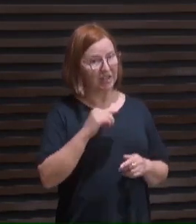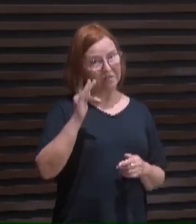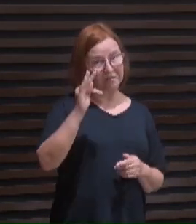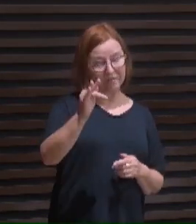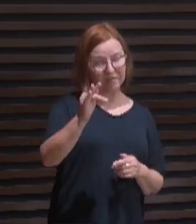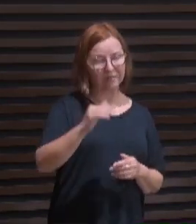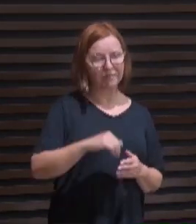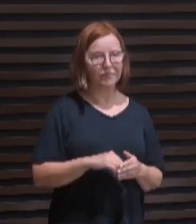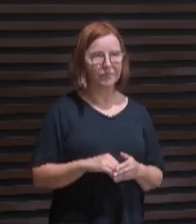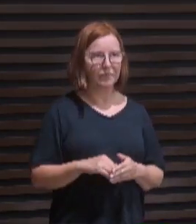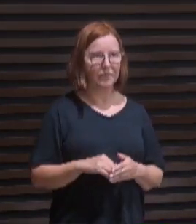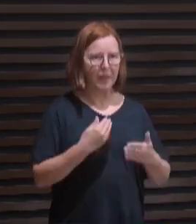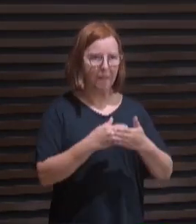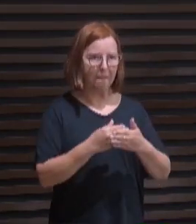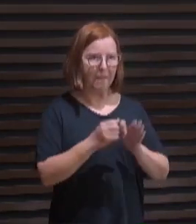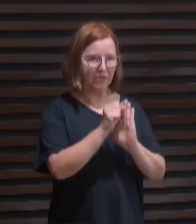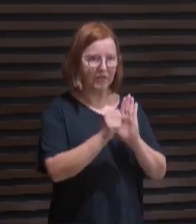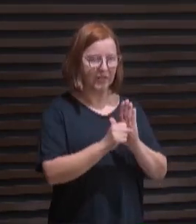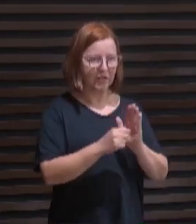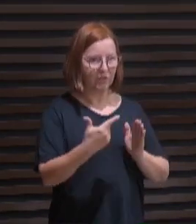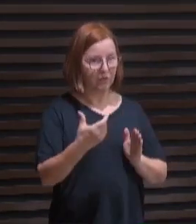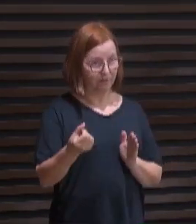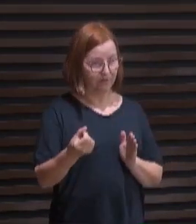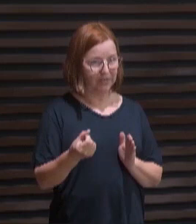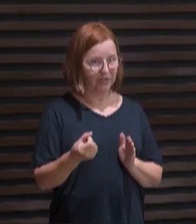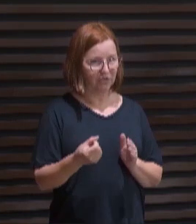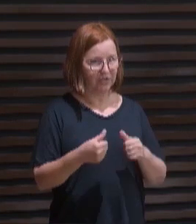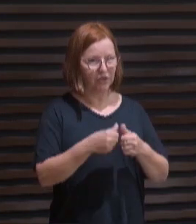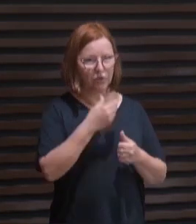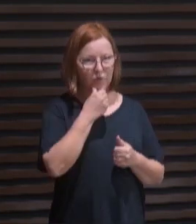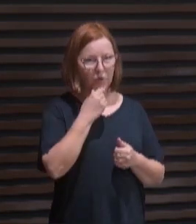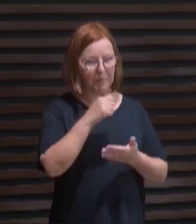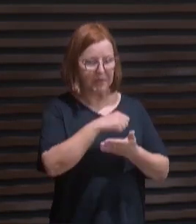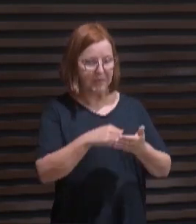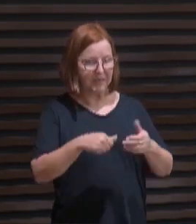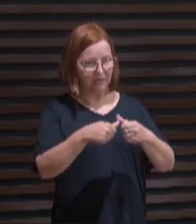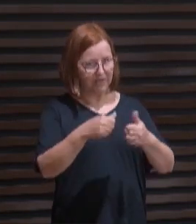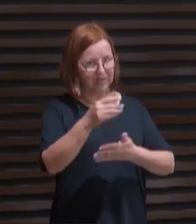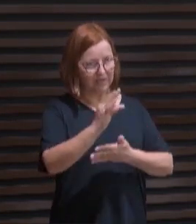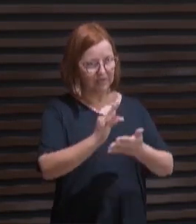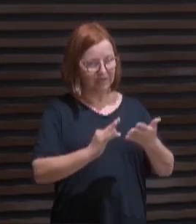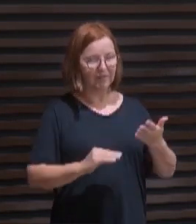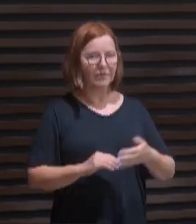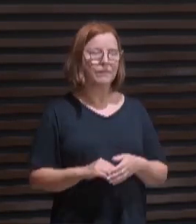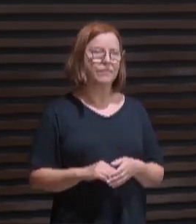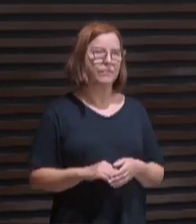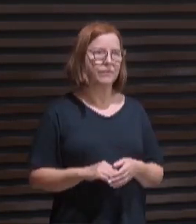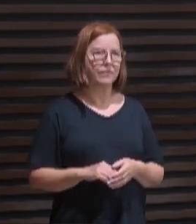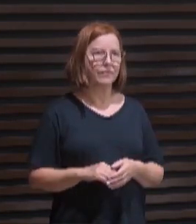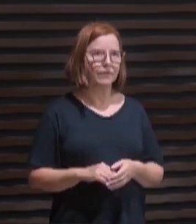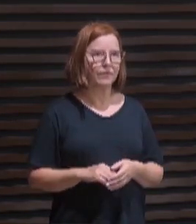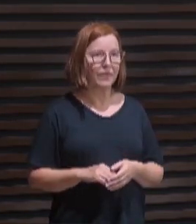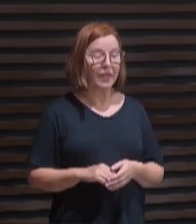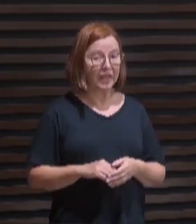final do século XX, quando ele escreveu isso aqui, por volta dos anos 70 para 80, para considerarmos o